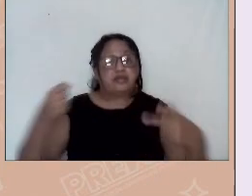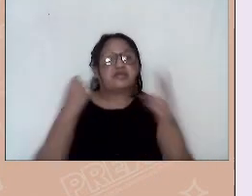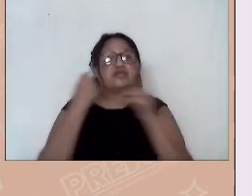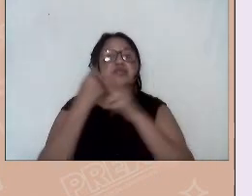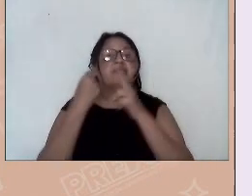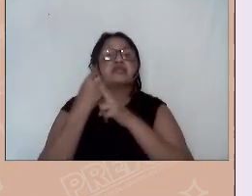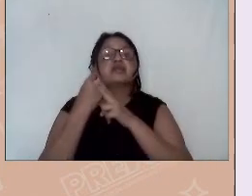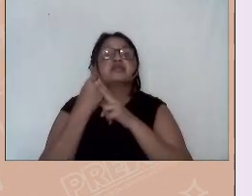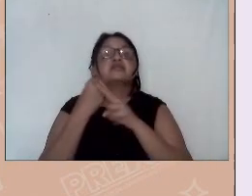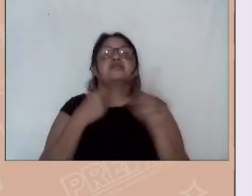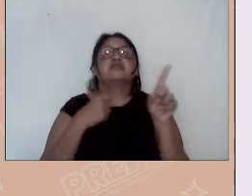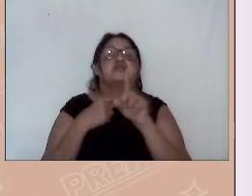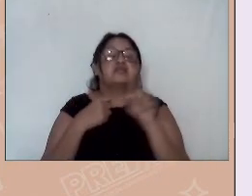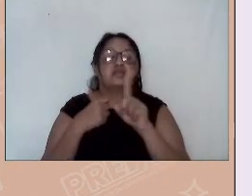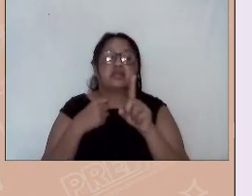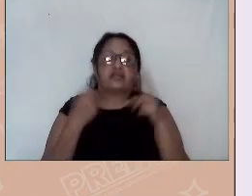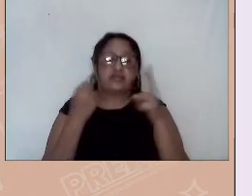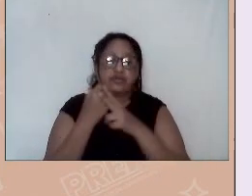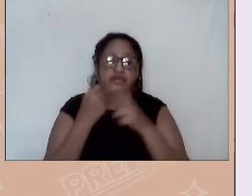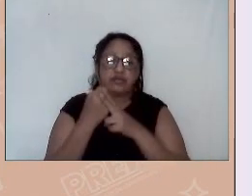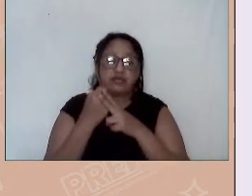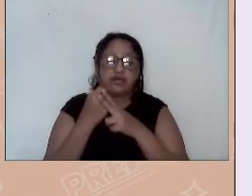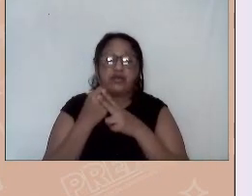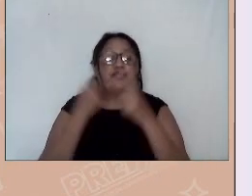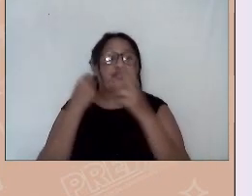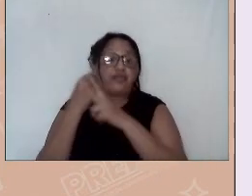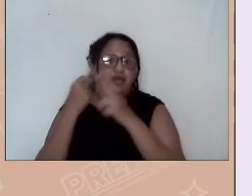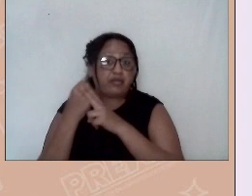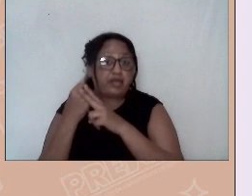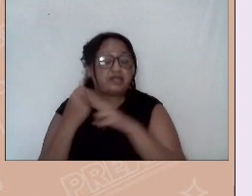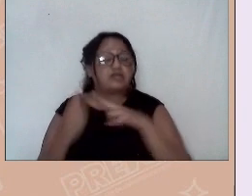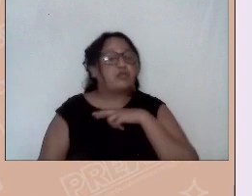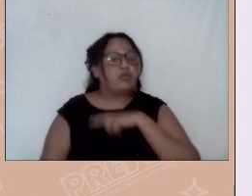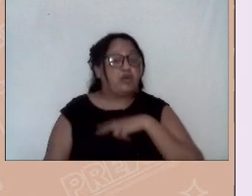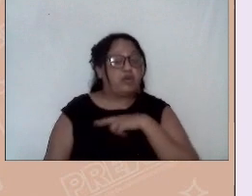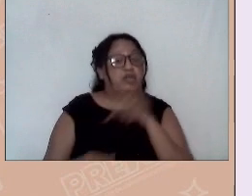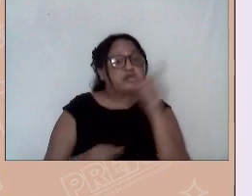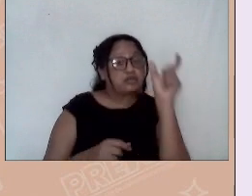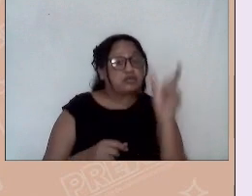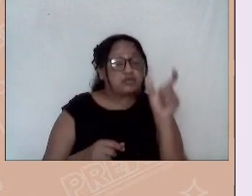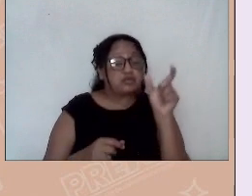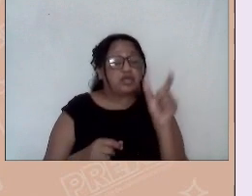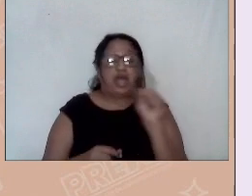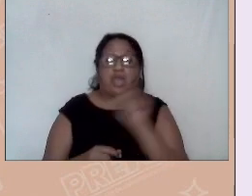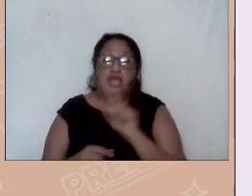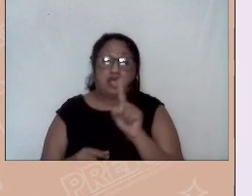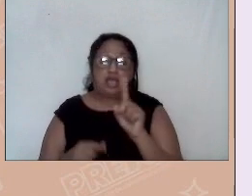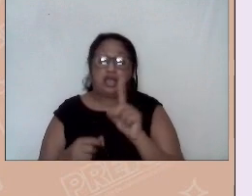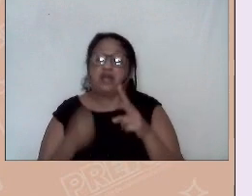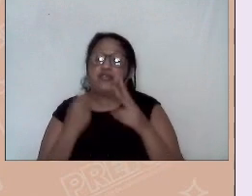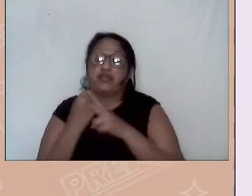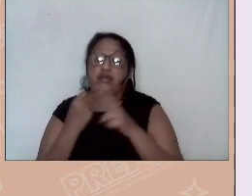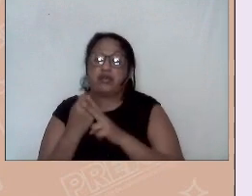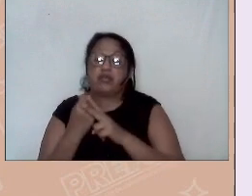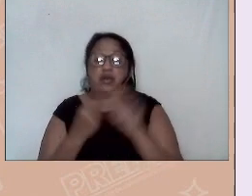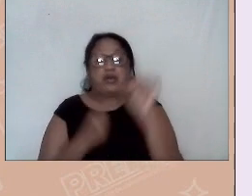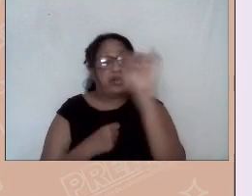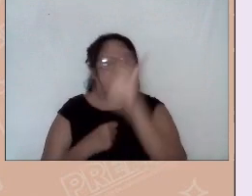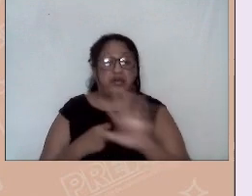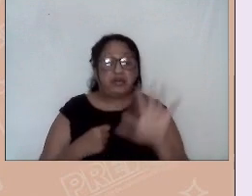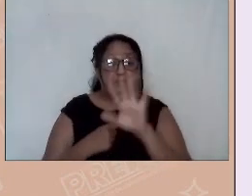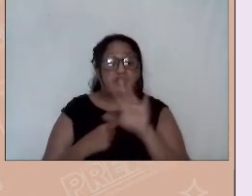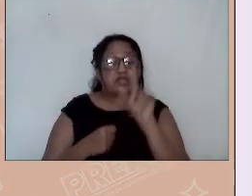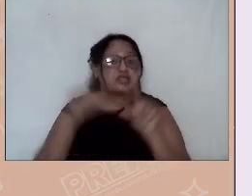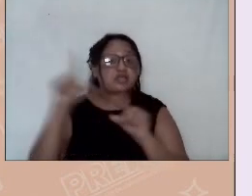semelhante então veja verbais é aquela parte do texto sobre o romance e o não verbal é a imagem selecione a alternativa que melhor explica a